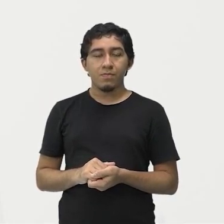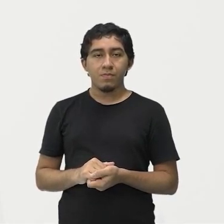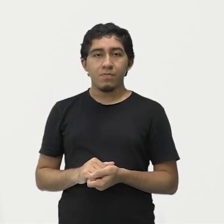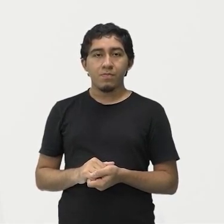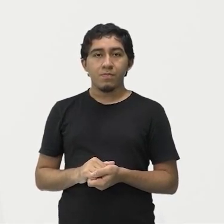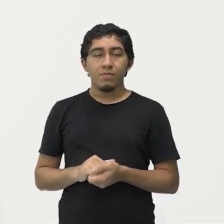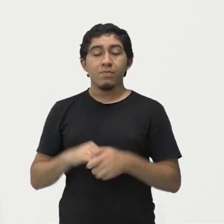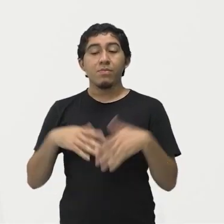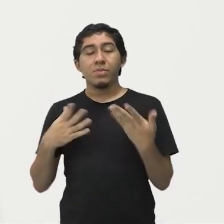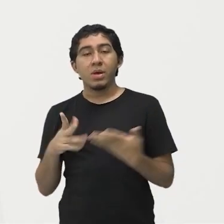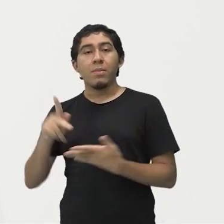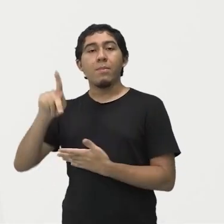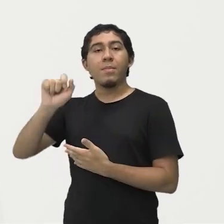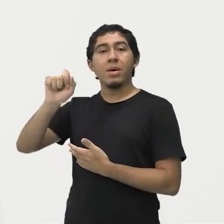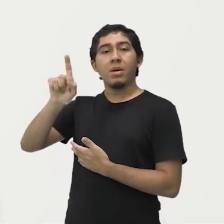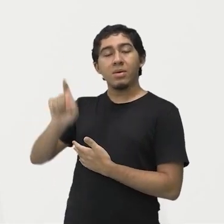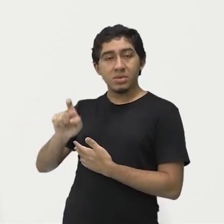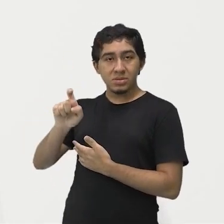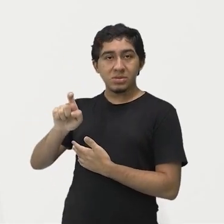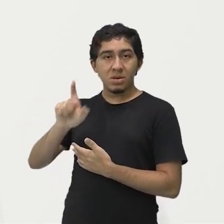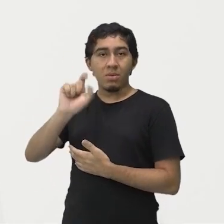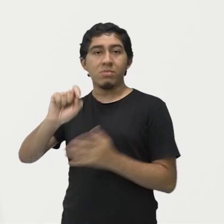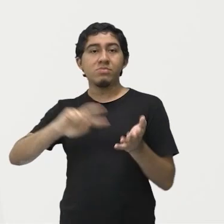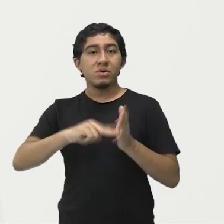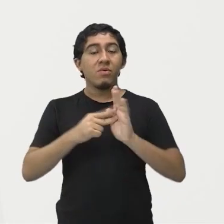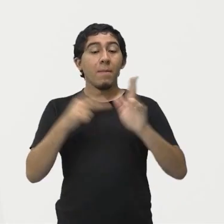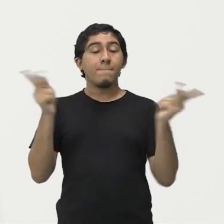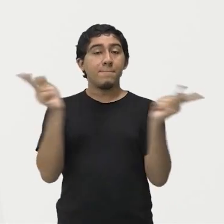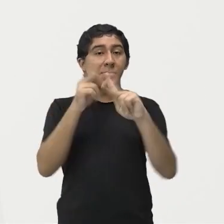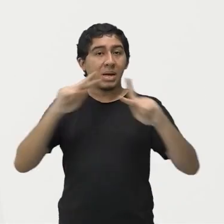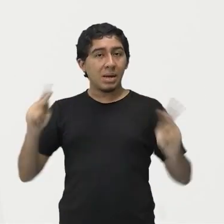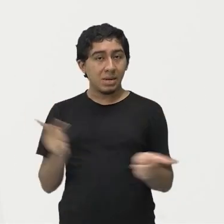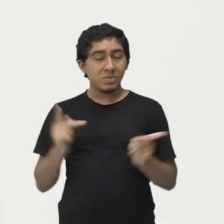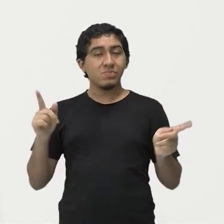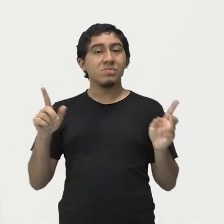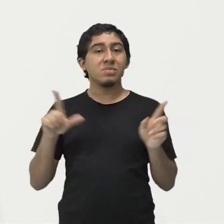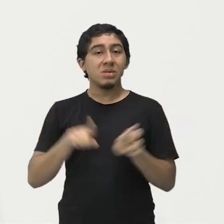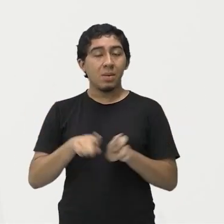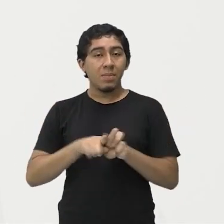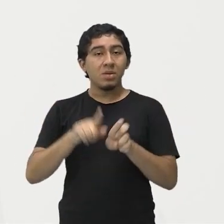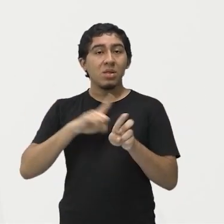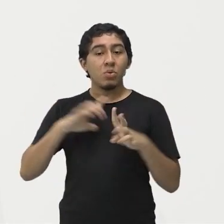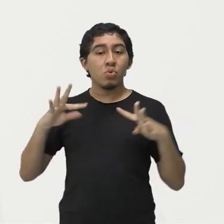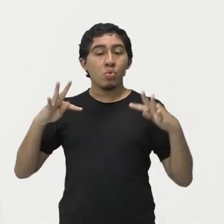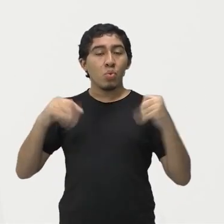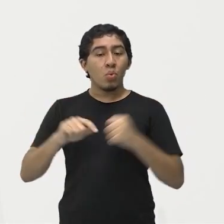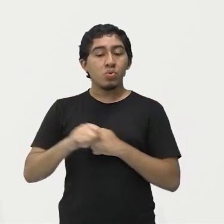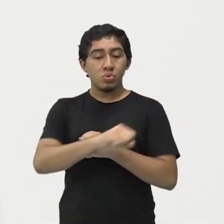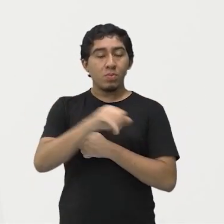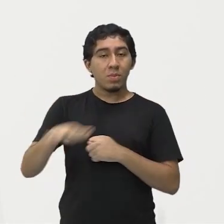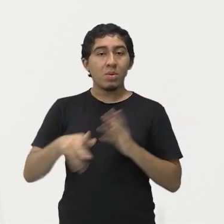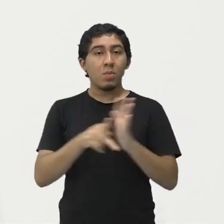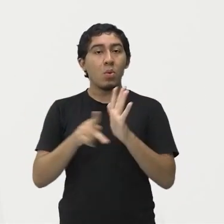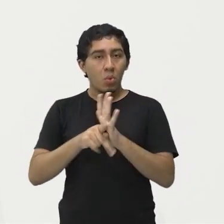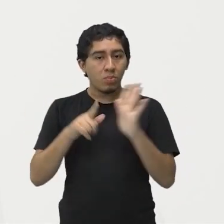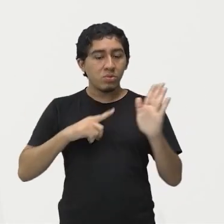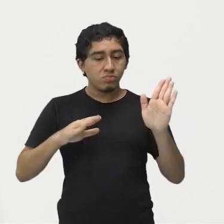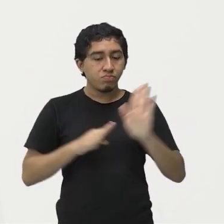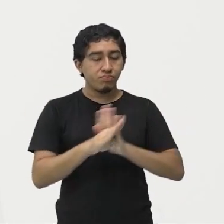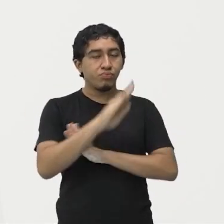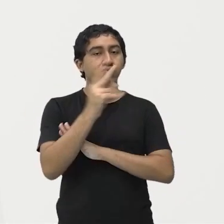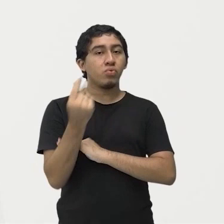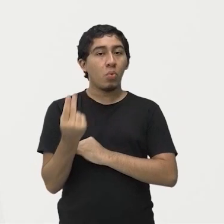essa paz romana que se estendeu aí por todo o Império, um período de grande prosperidade para o Império Romano. O